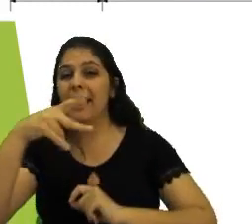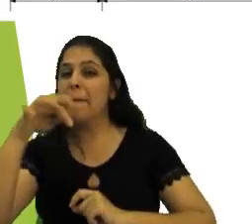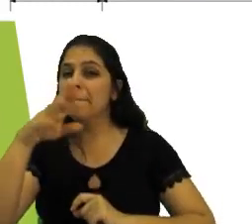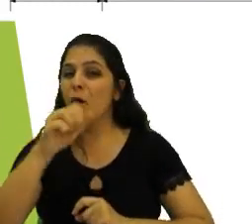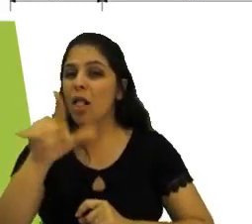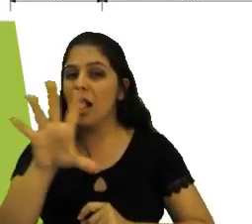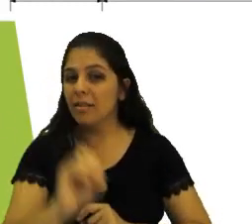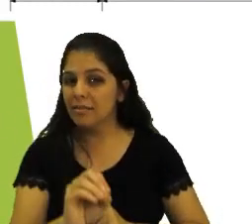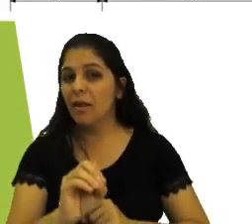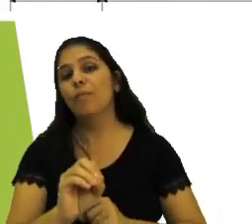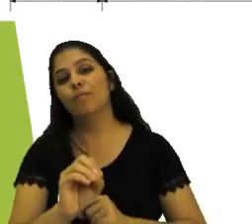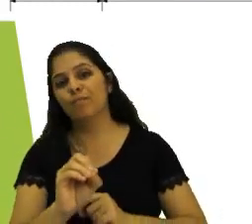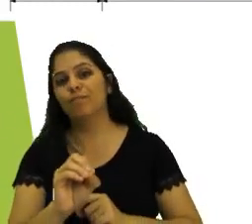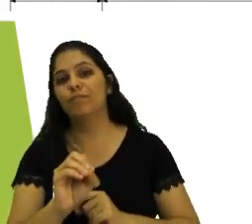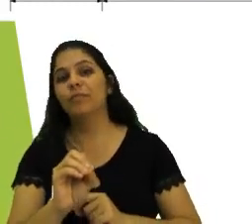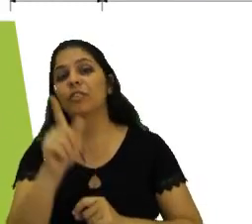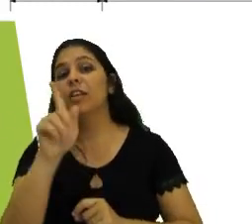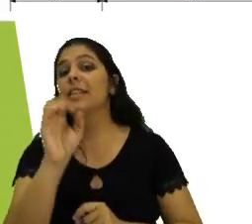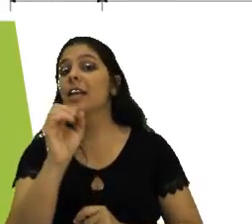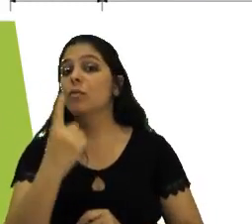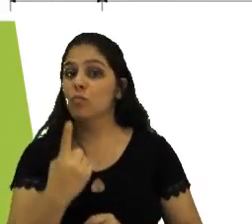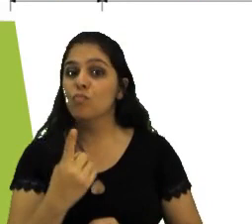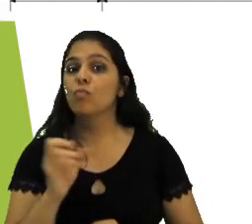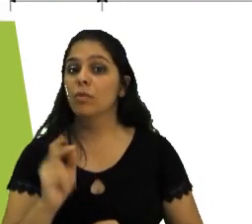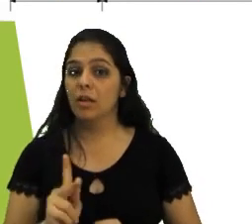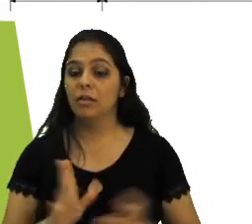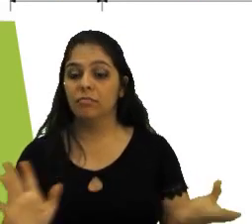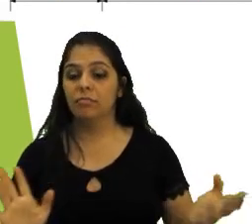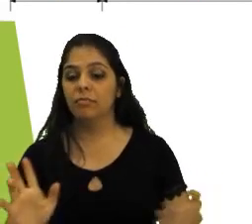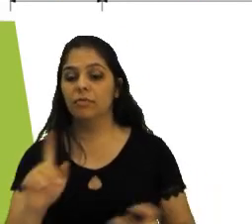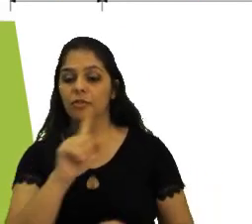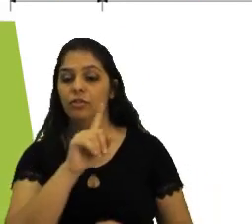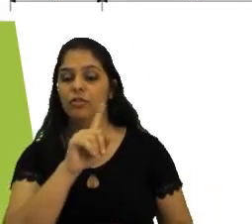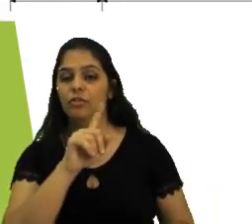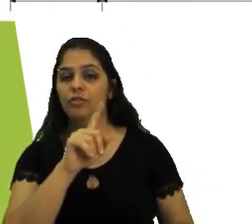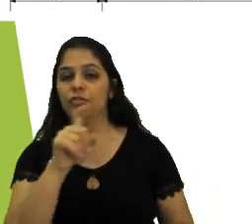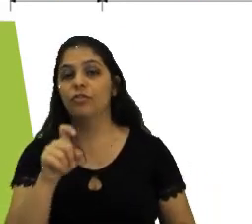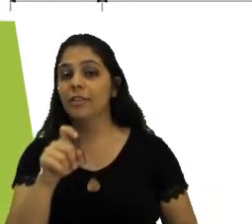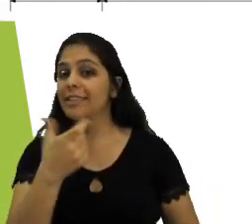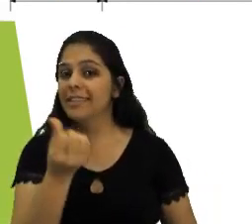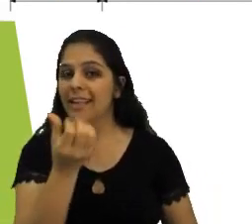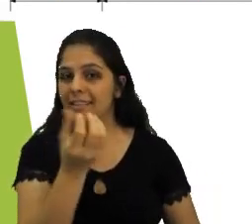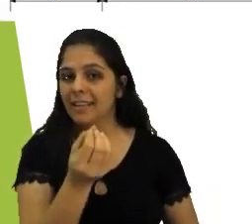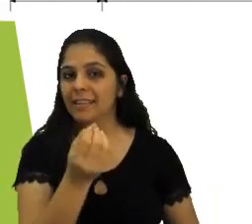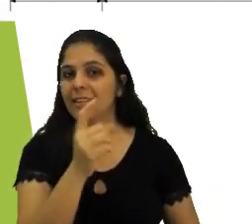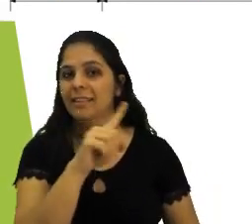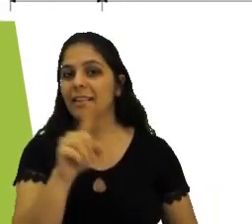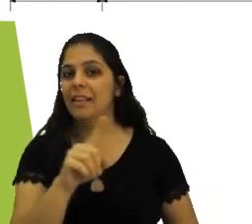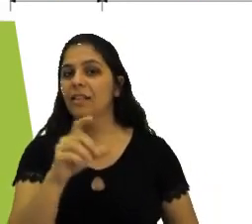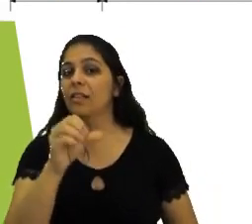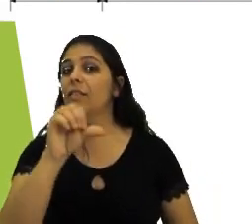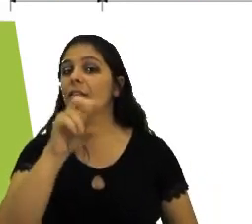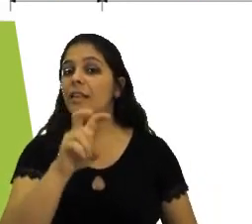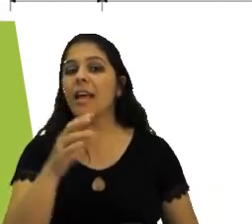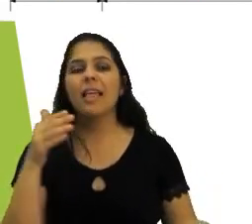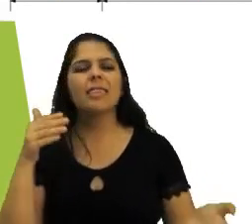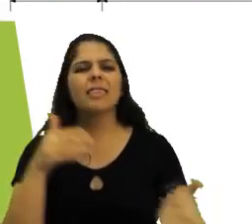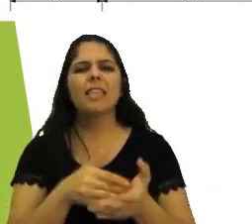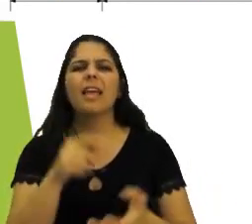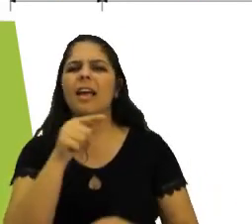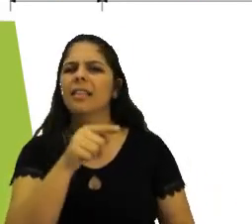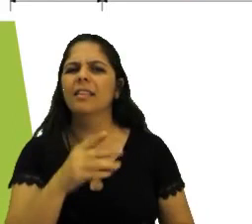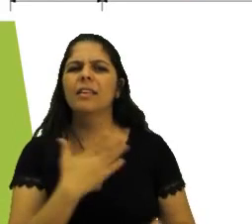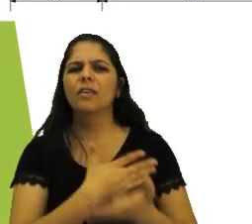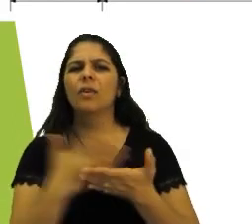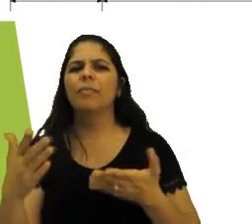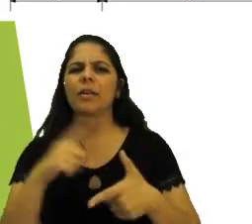angular em g01, ok? x60, z menos 55. Aí, pessoal, fui até aqui onde eu inicio o raio.